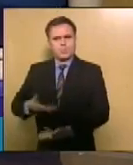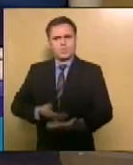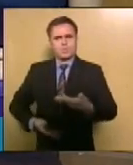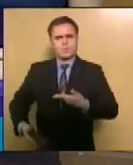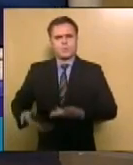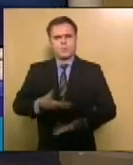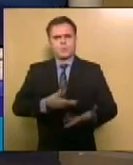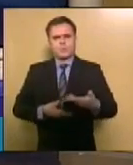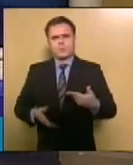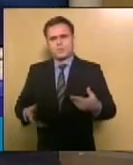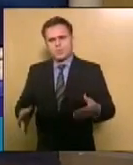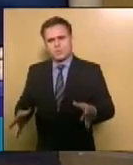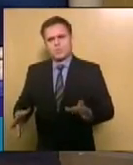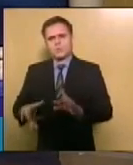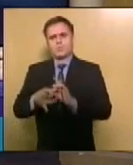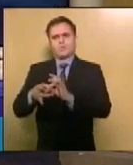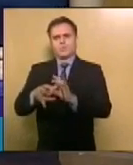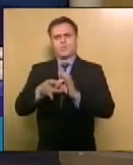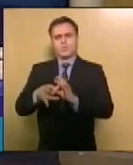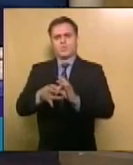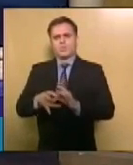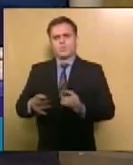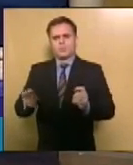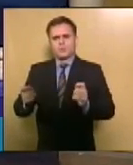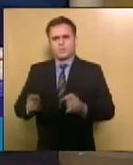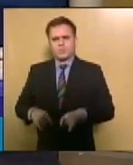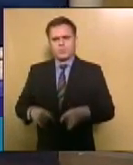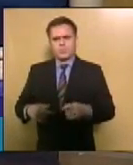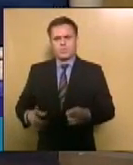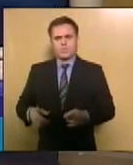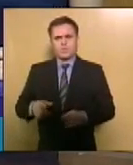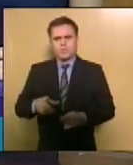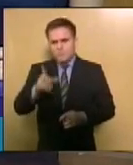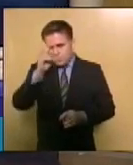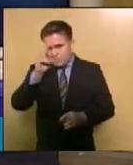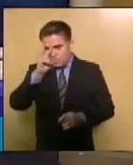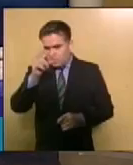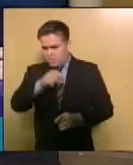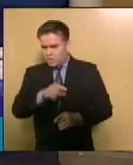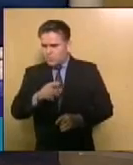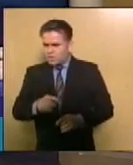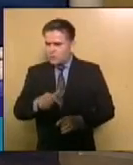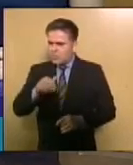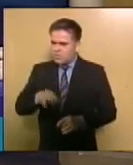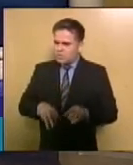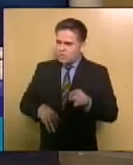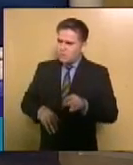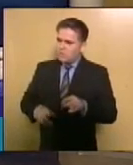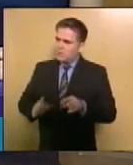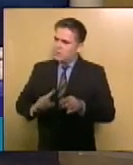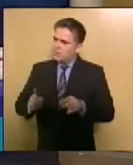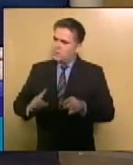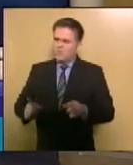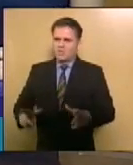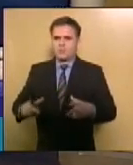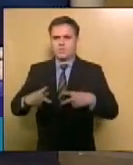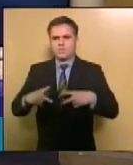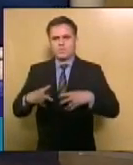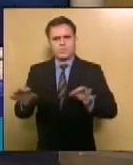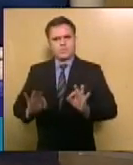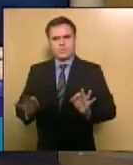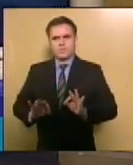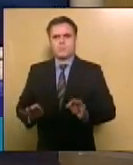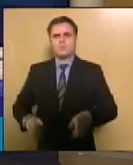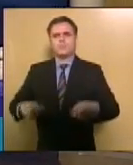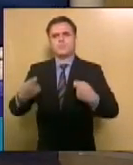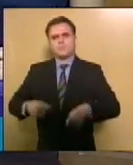informação a informação não pode ser compartilhada Ah você sabe a história daquele cara lá o que que é Ah não é isso aqui não pode ser nessa base tem que ser